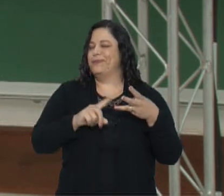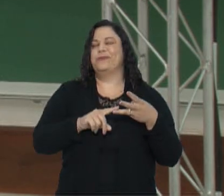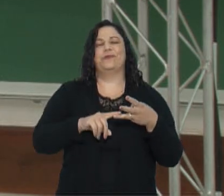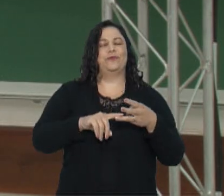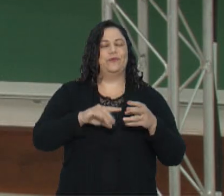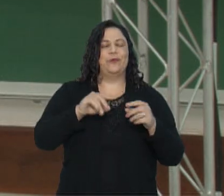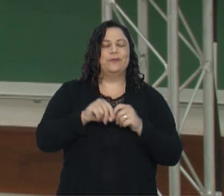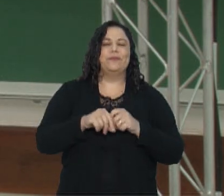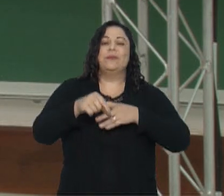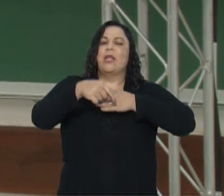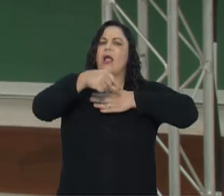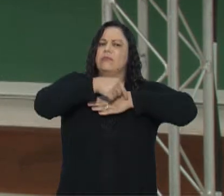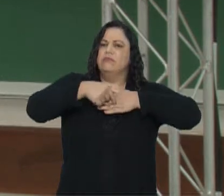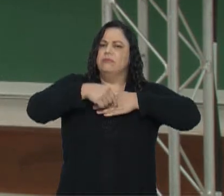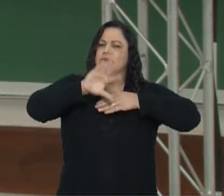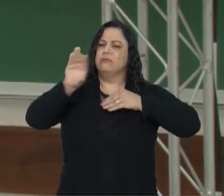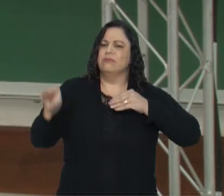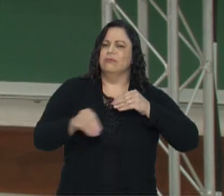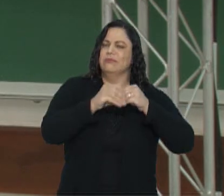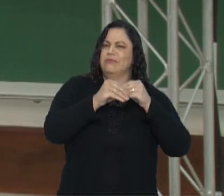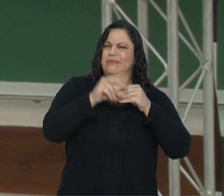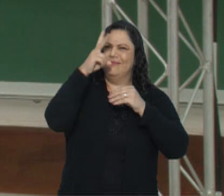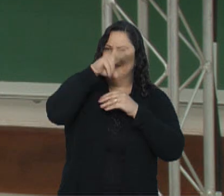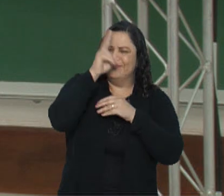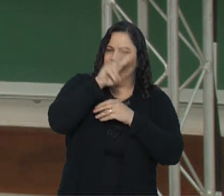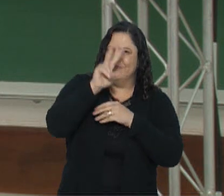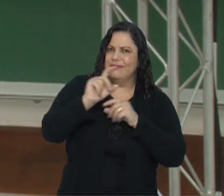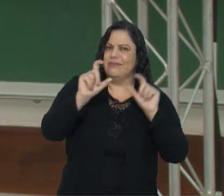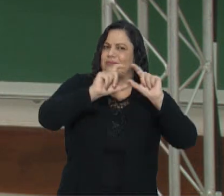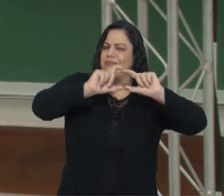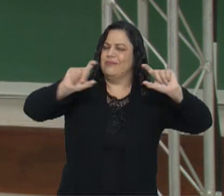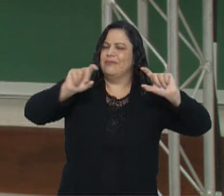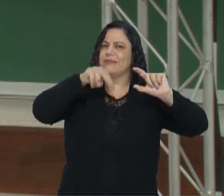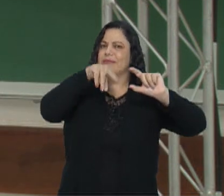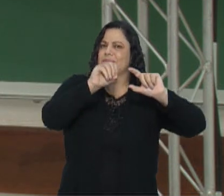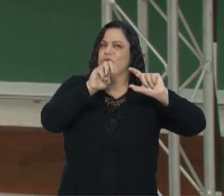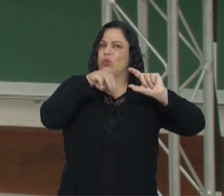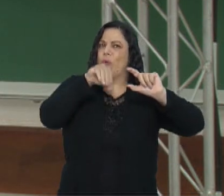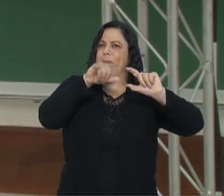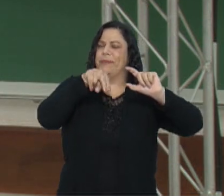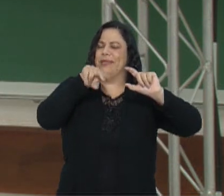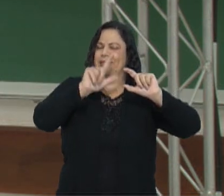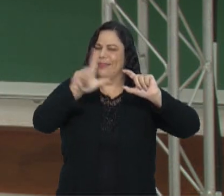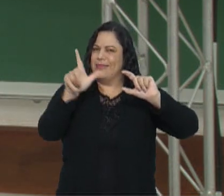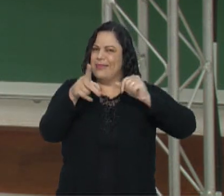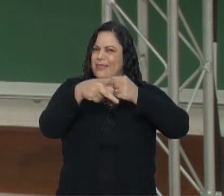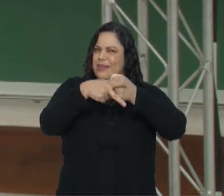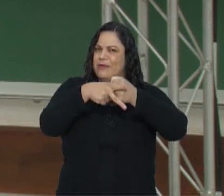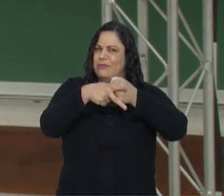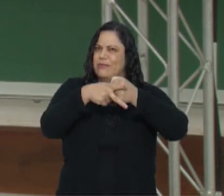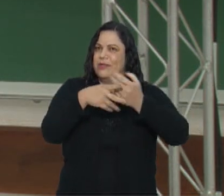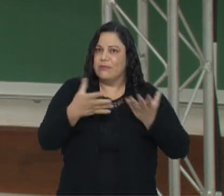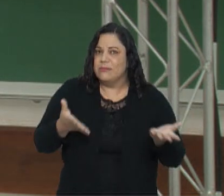do verbo. Vocês lembram disso, gente? As formas nominais? Vamos verificar aí, tá?